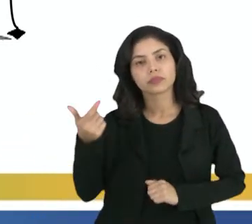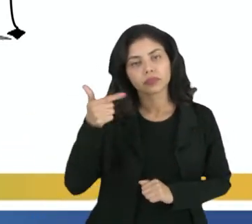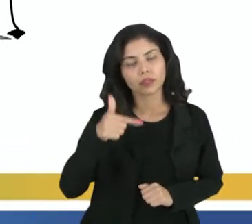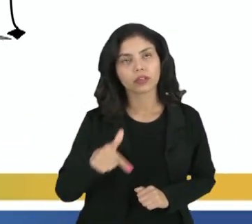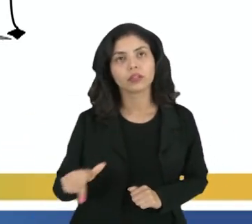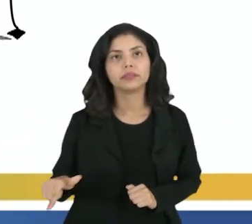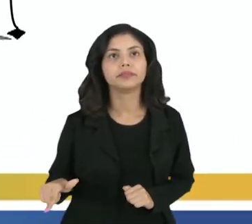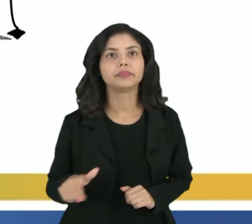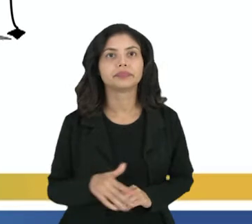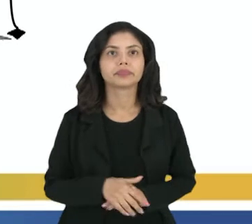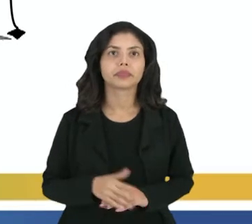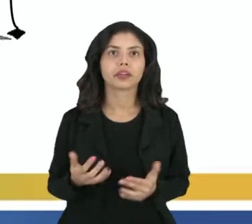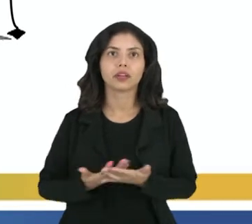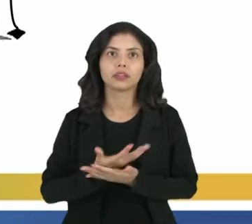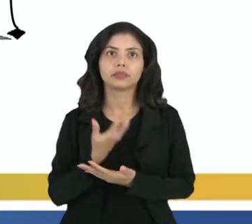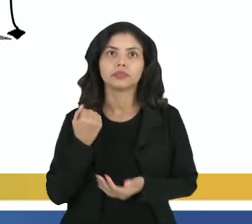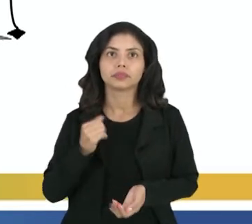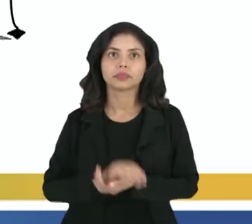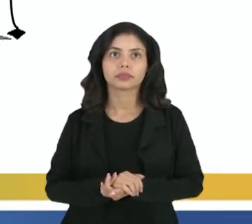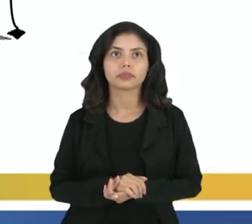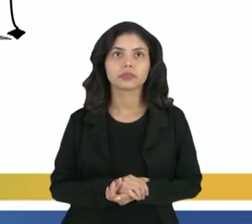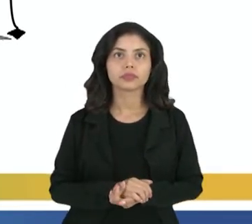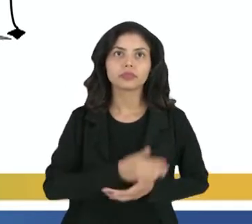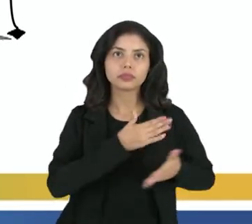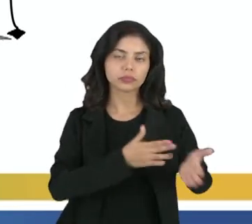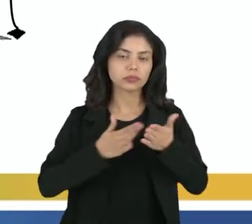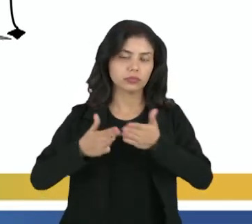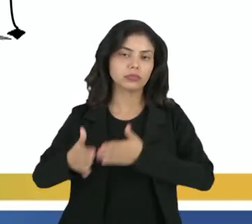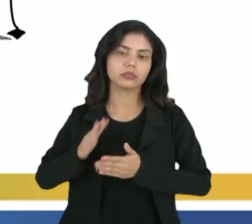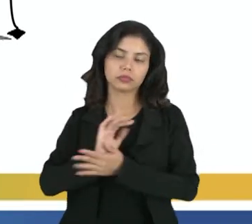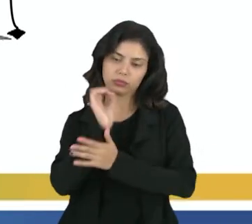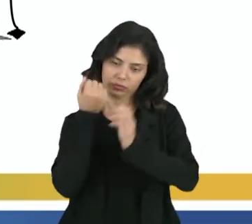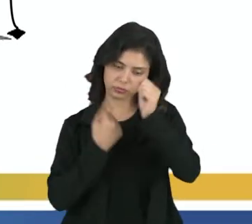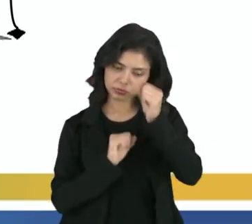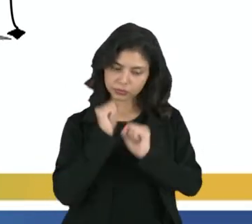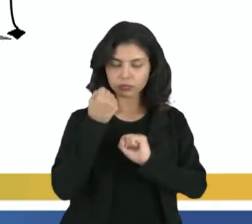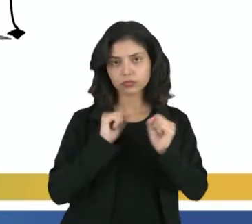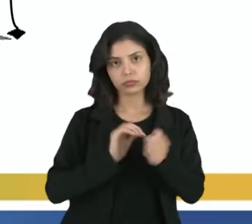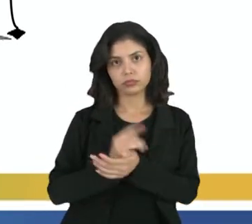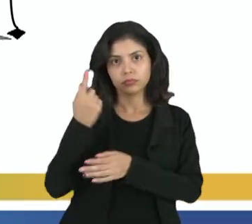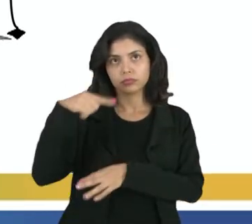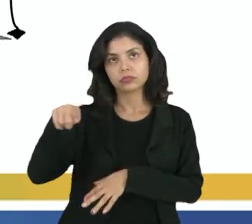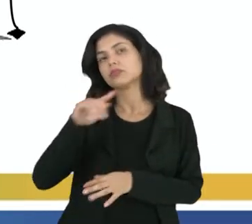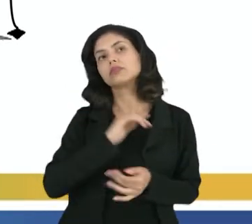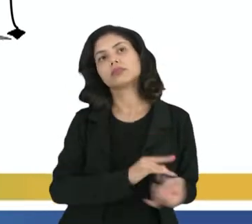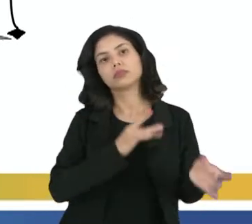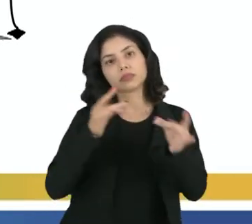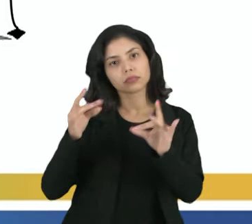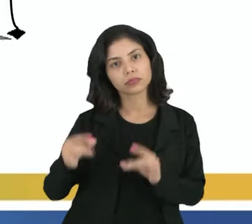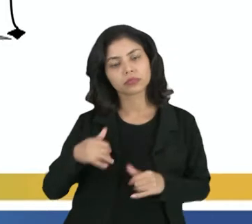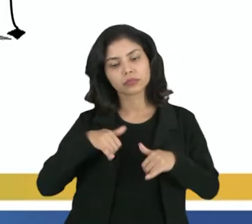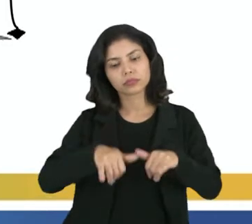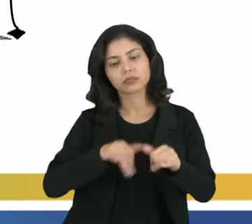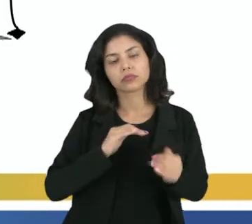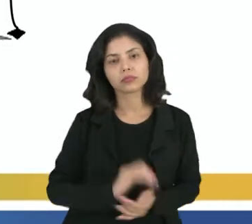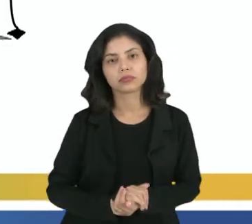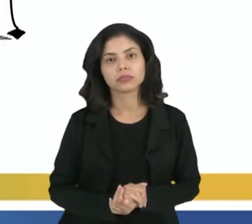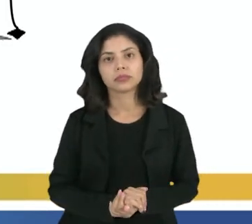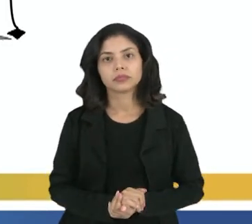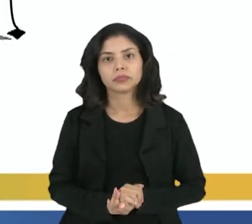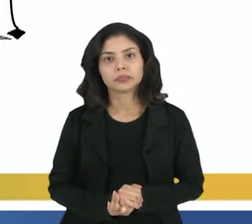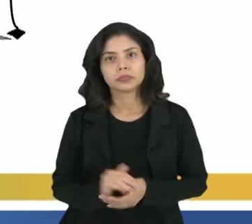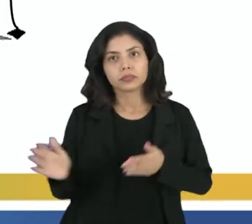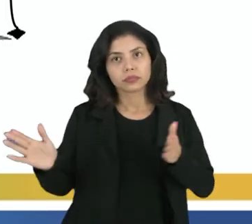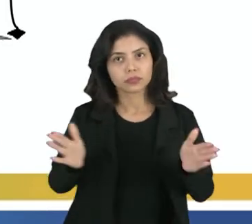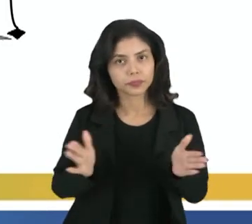novamente, né, retirado para passar pelas fábricas e para os supermercados, e que a gente possa ter acesso